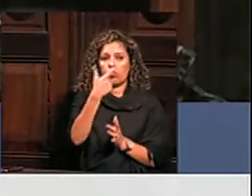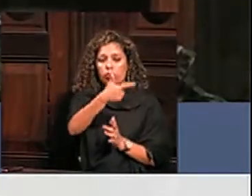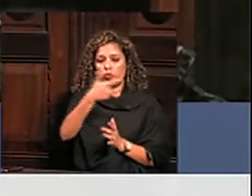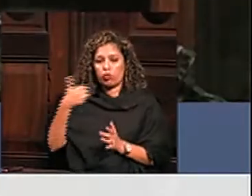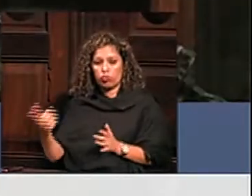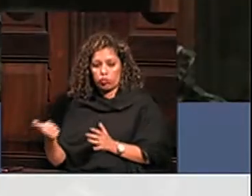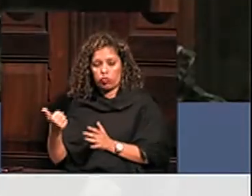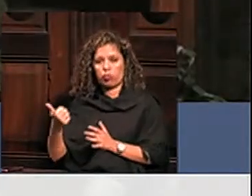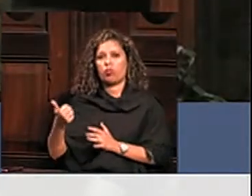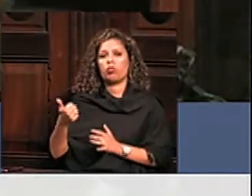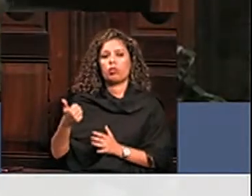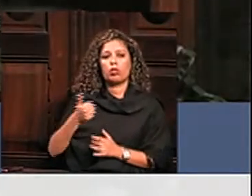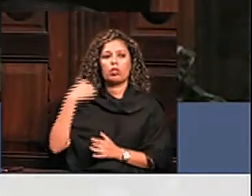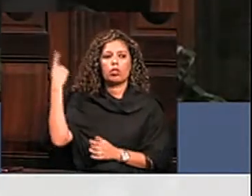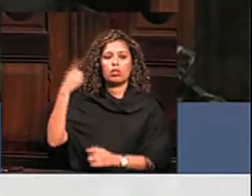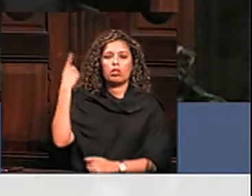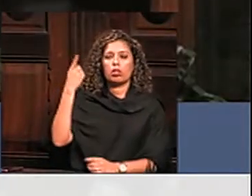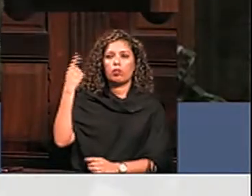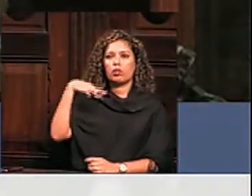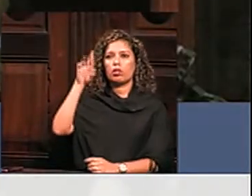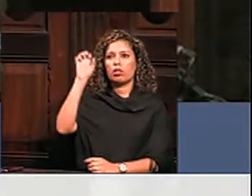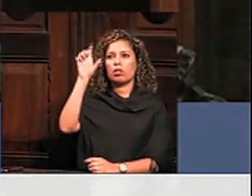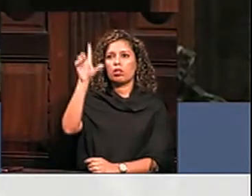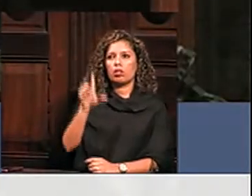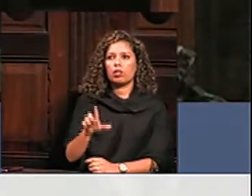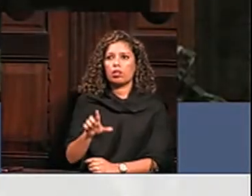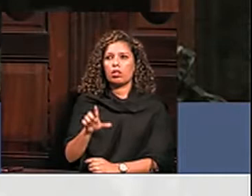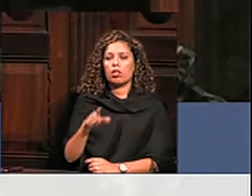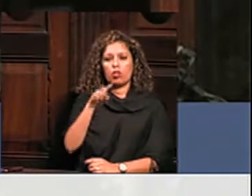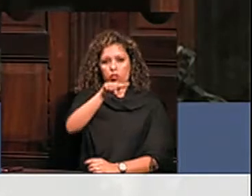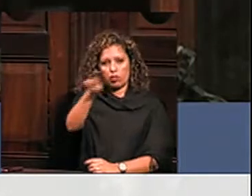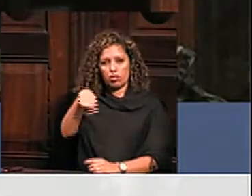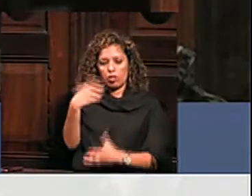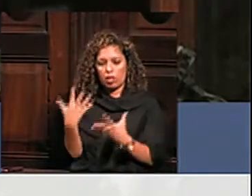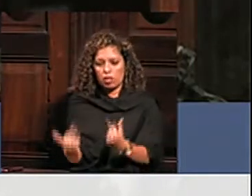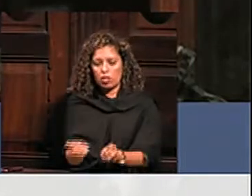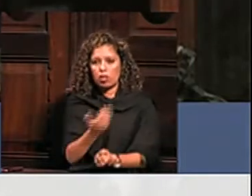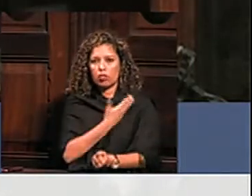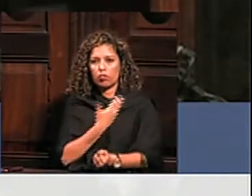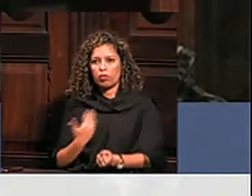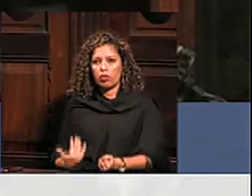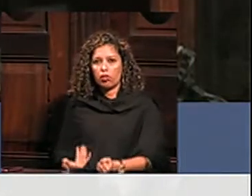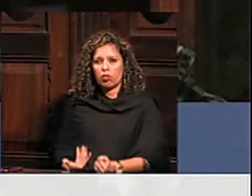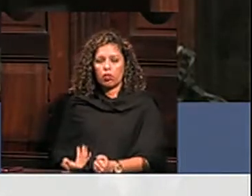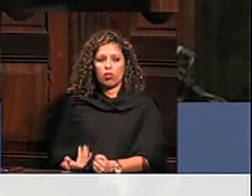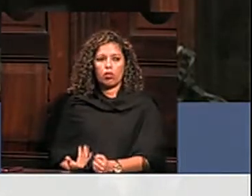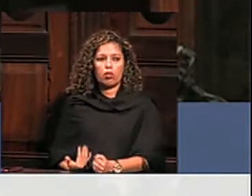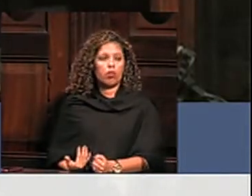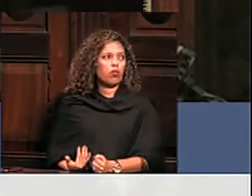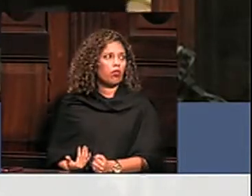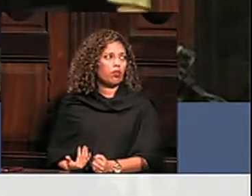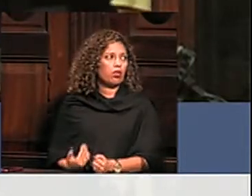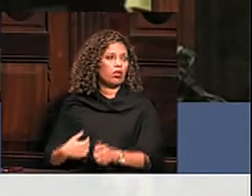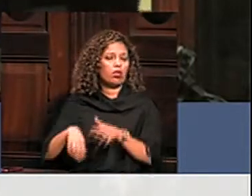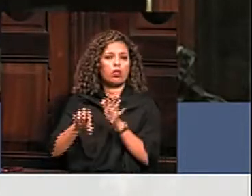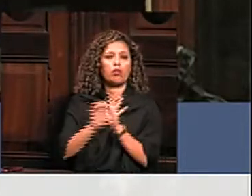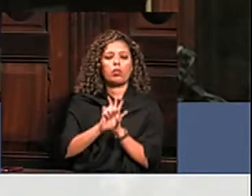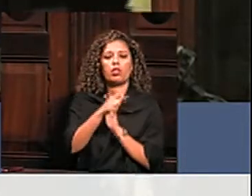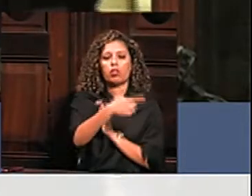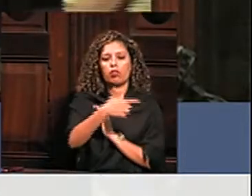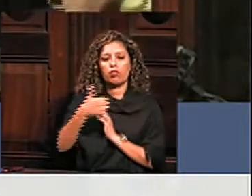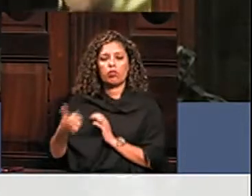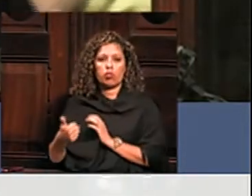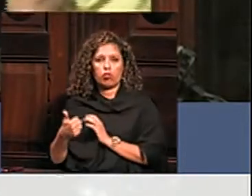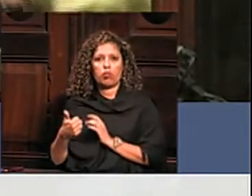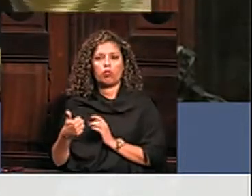presidente. Gustavo Tutuca e Lazzaroni. Se for uma emenda, autoriza o governo. A questão da 21, se for também uma